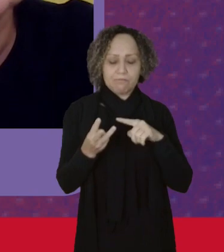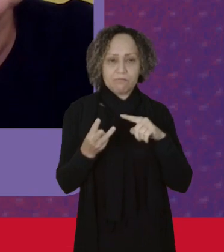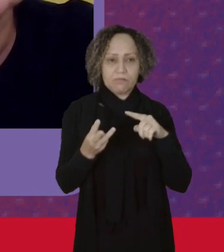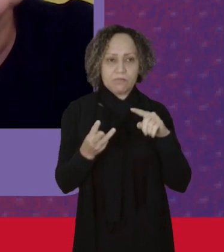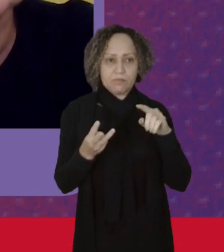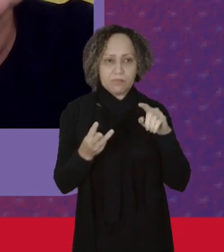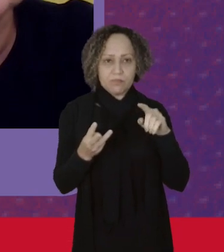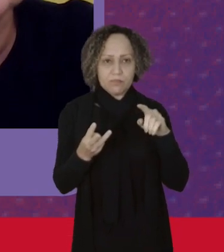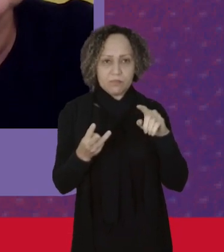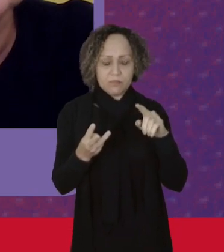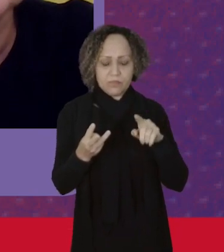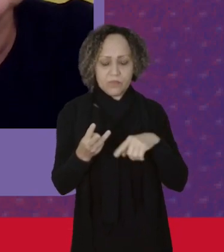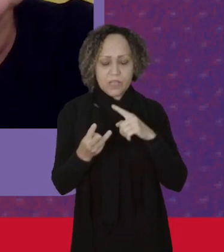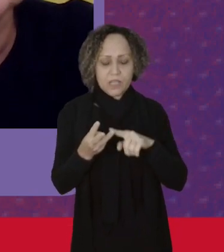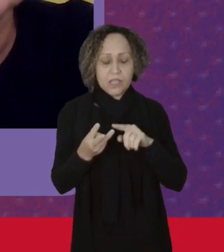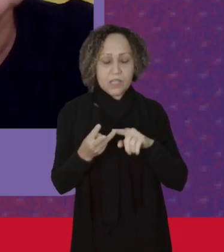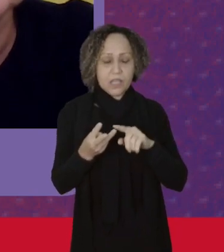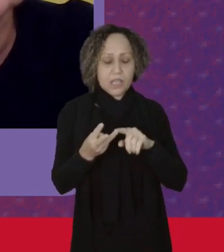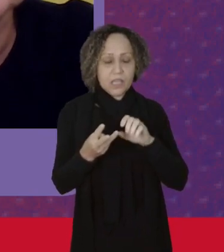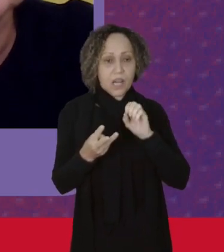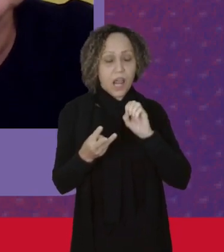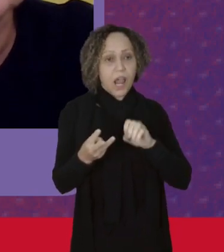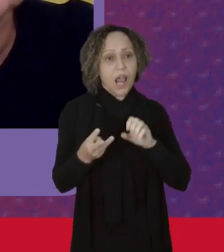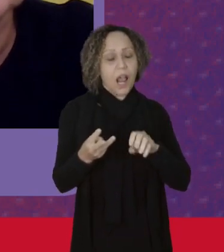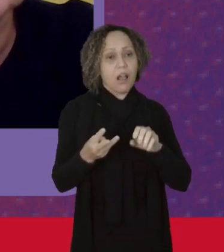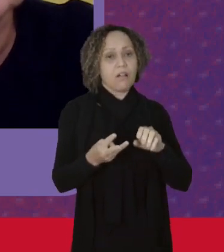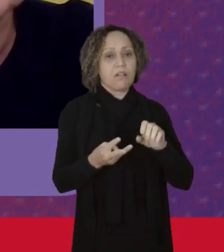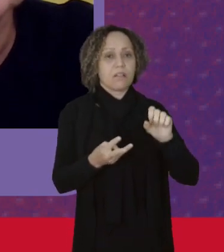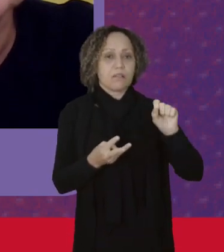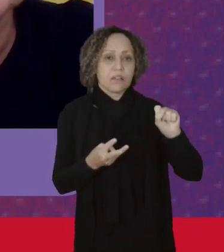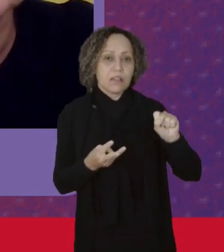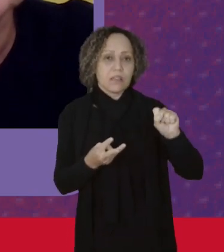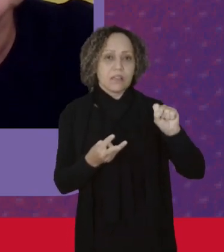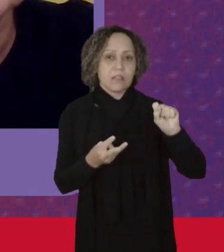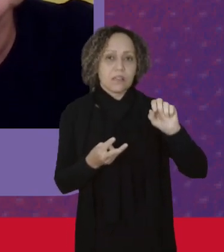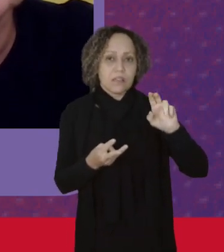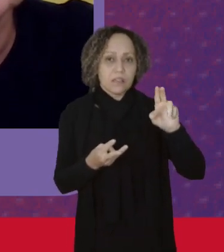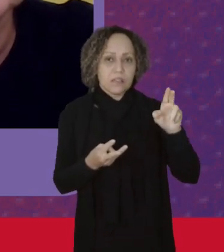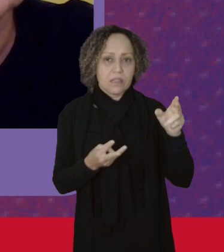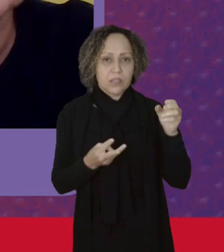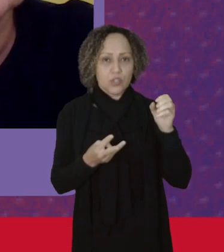saúde da mulher trans, que foi dada pela Chopeli. E a quarta